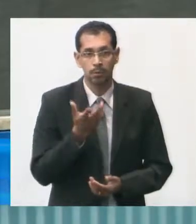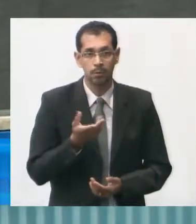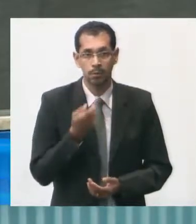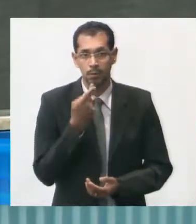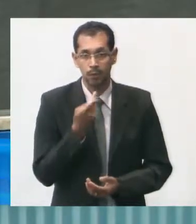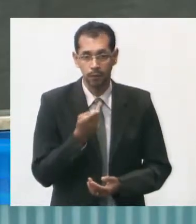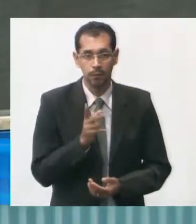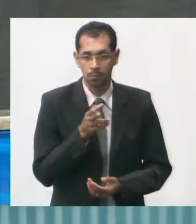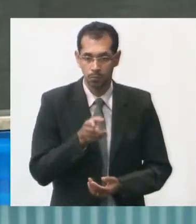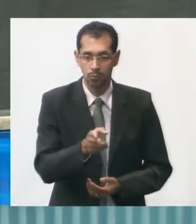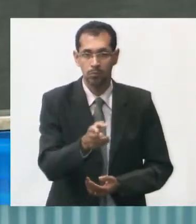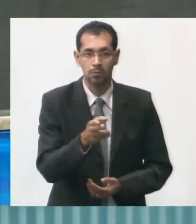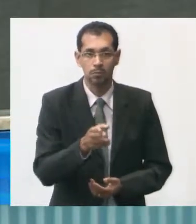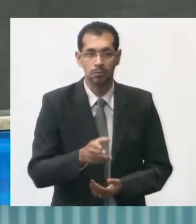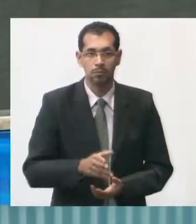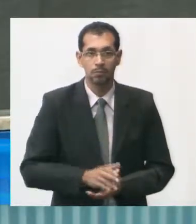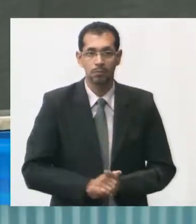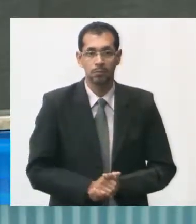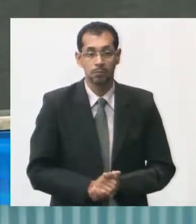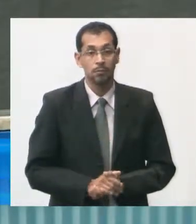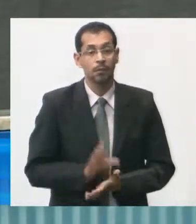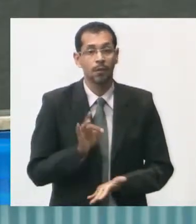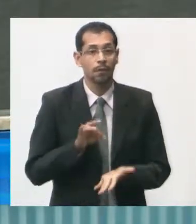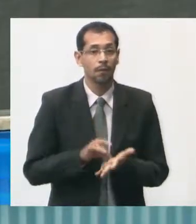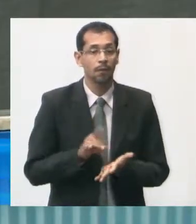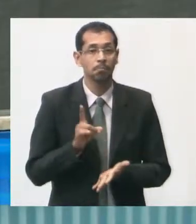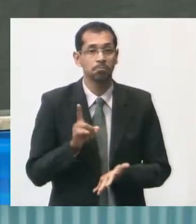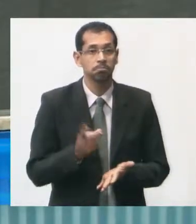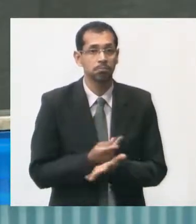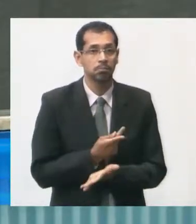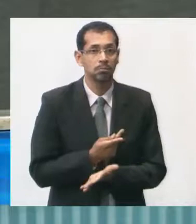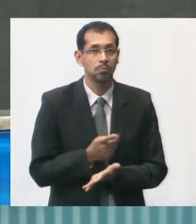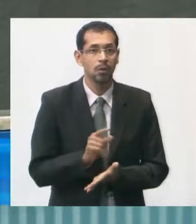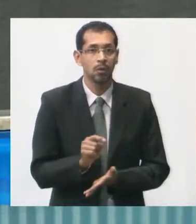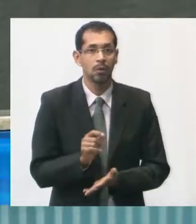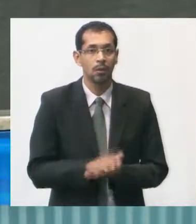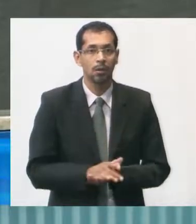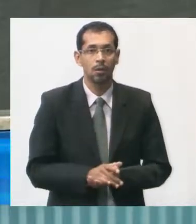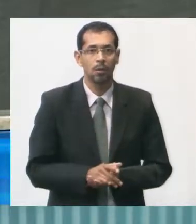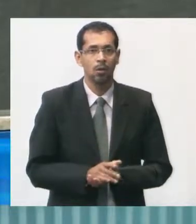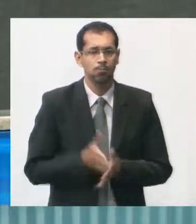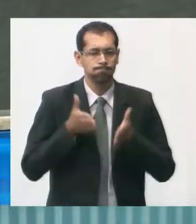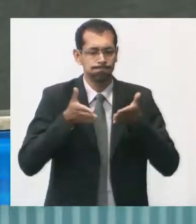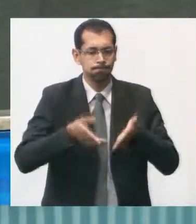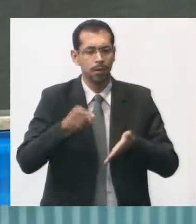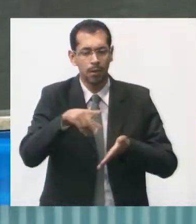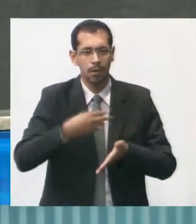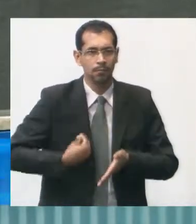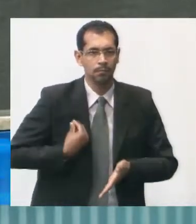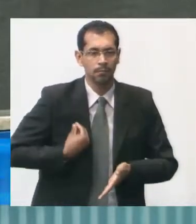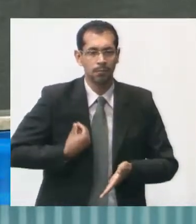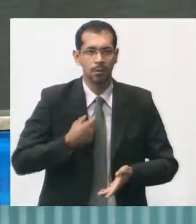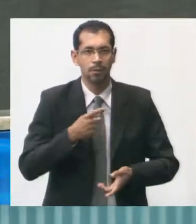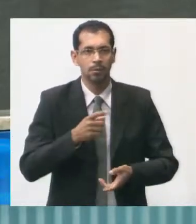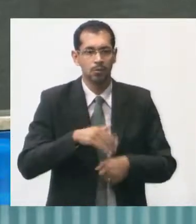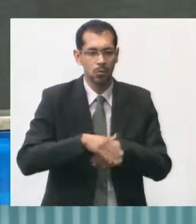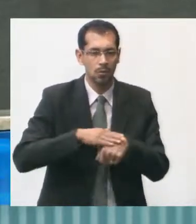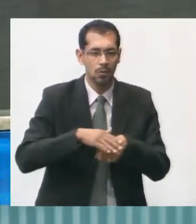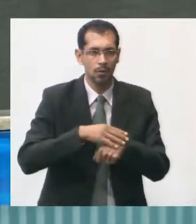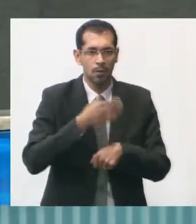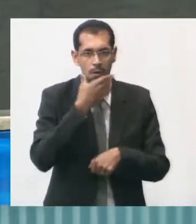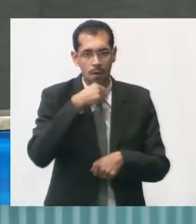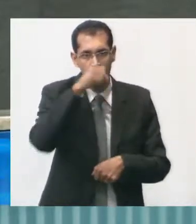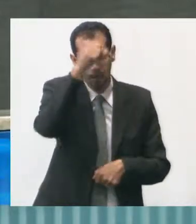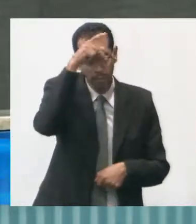Desculpa. Na verdade, eu só cheguei lá para o prefeito para retratar uma fala que eu fiz aqui. E todas as vezes que eu fizer